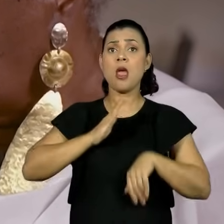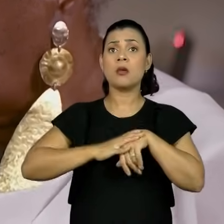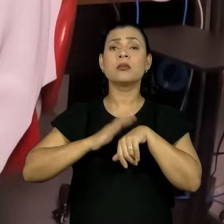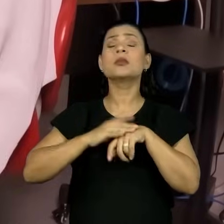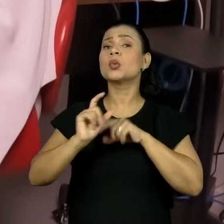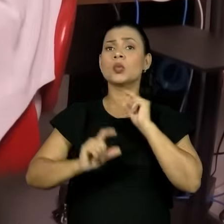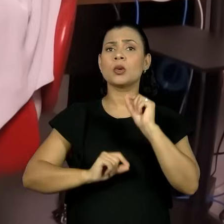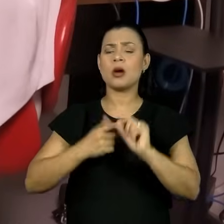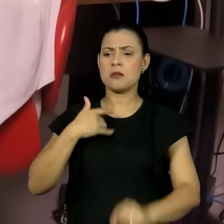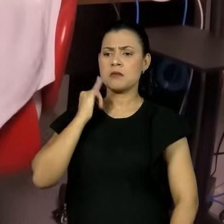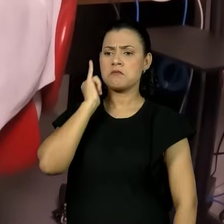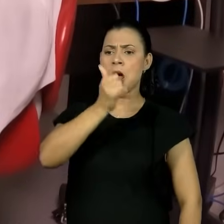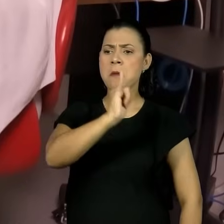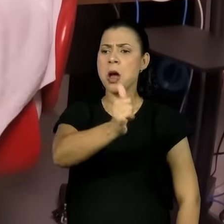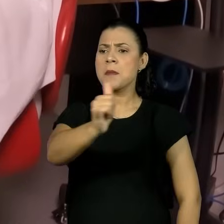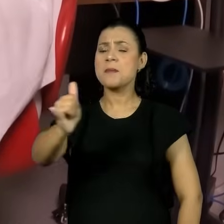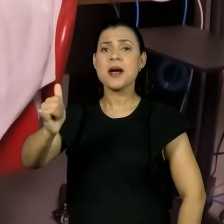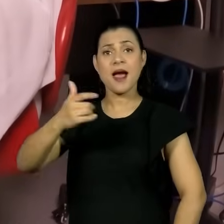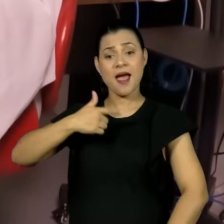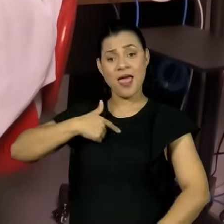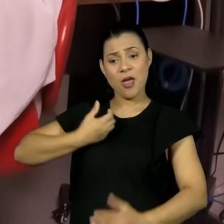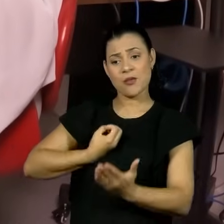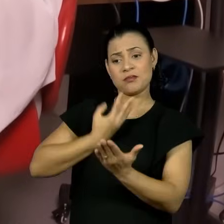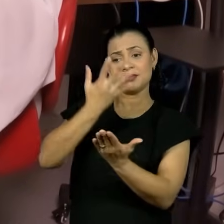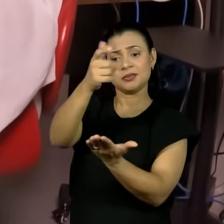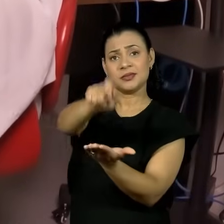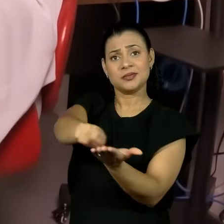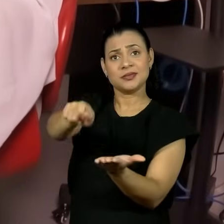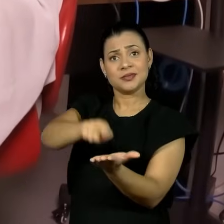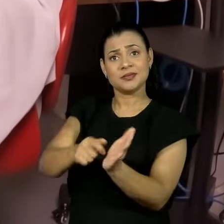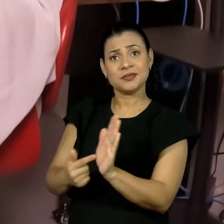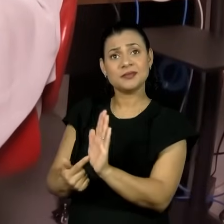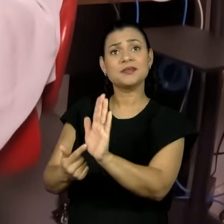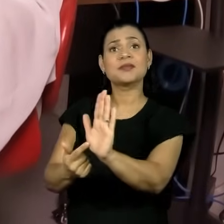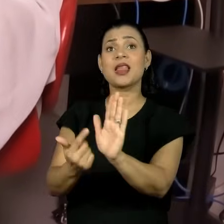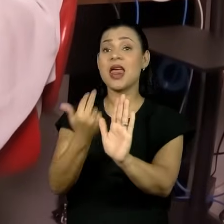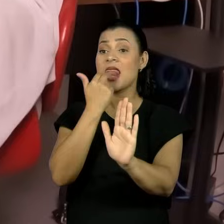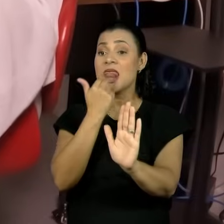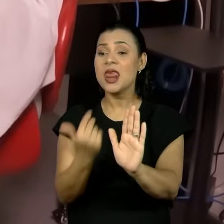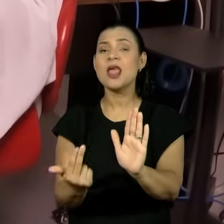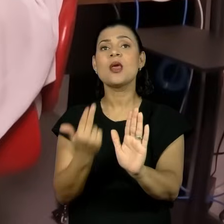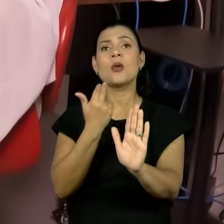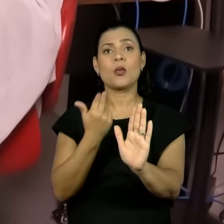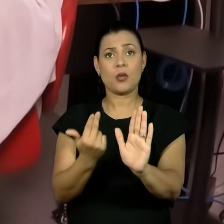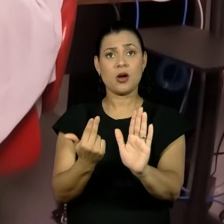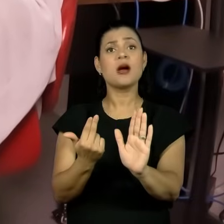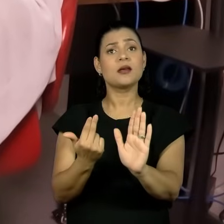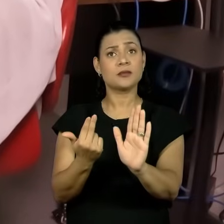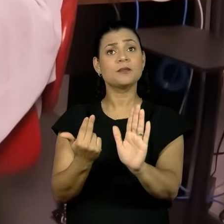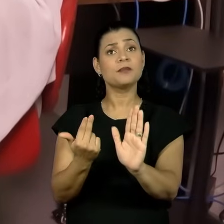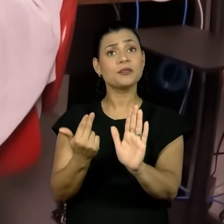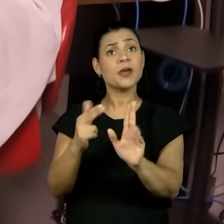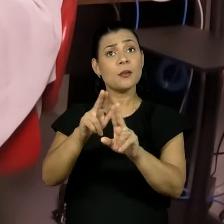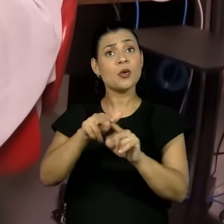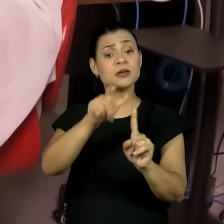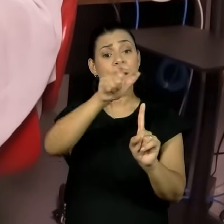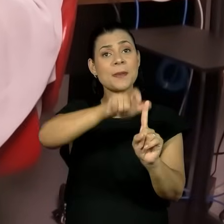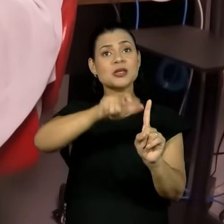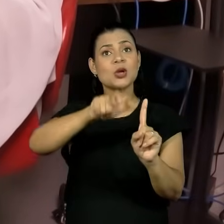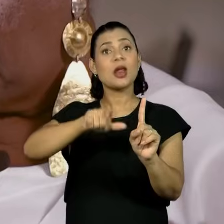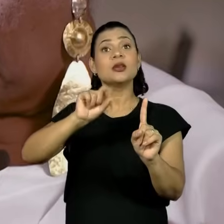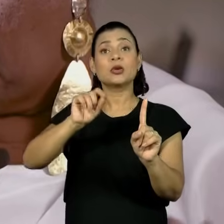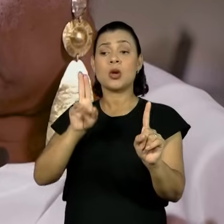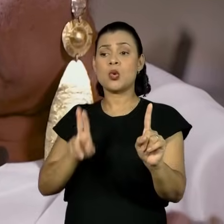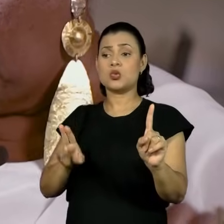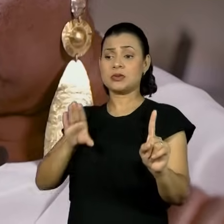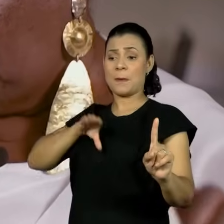algo, ou pôr algo na língua de um personagem que vai ferir as normas da língua